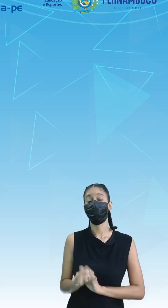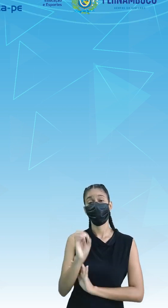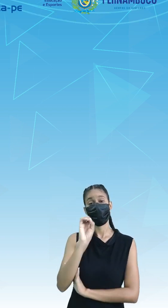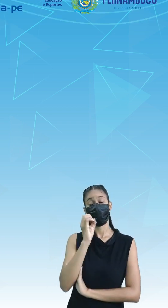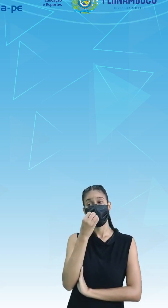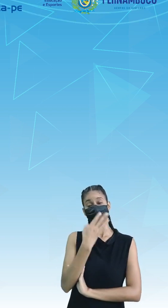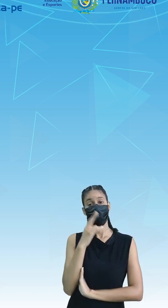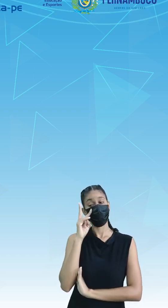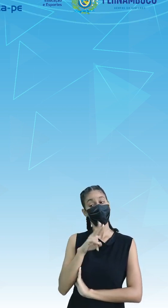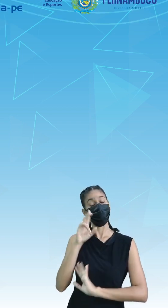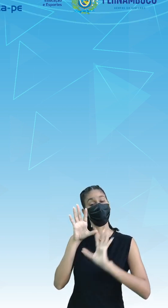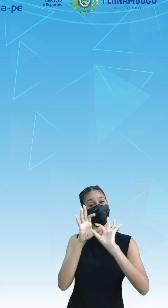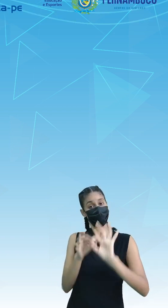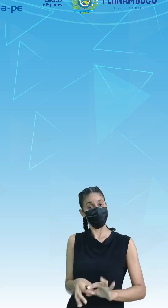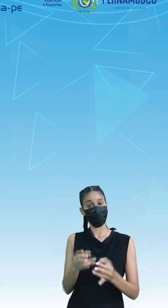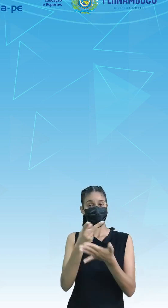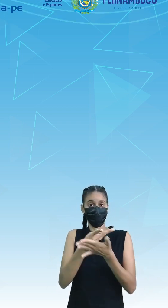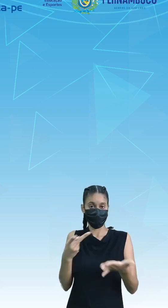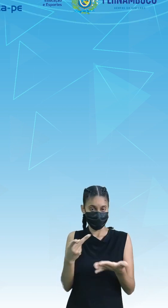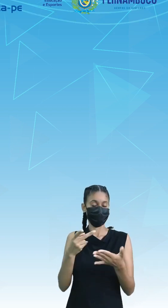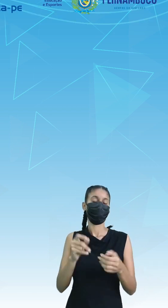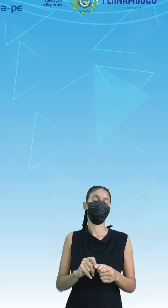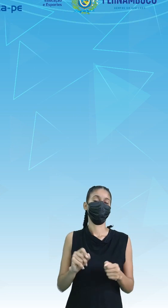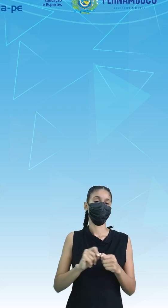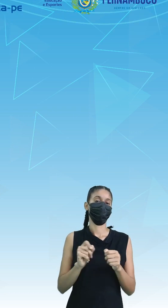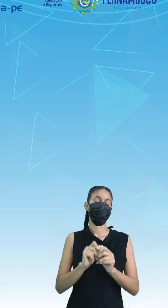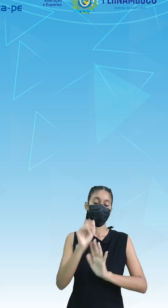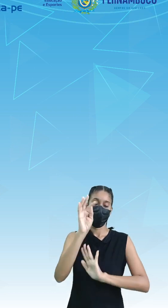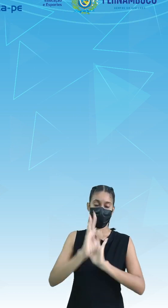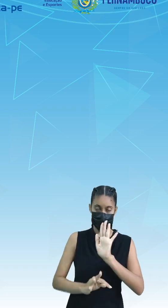o contexto, que é a situação de produção do